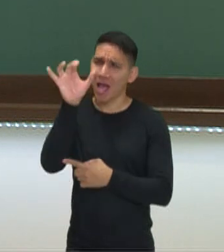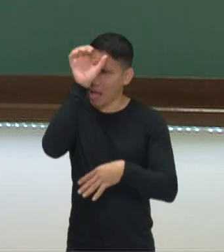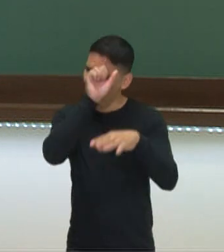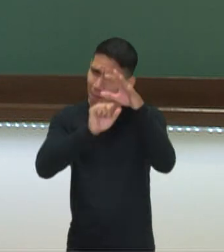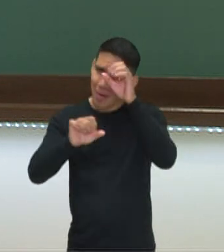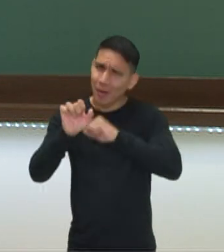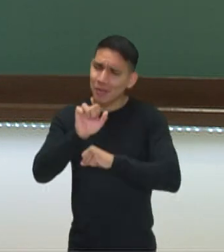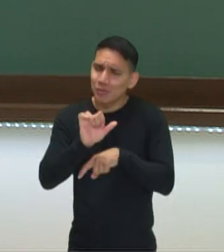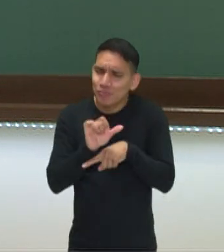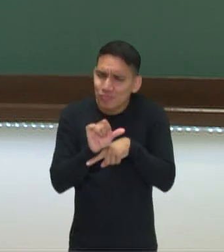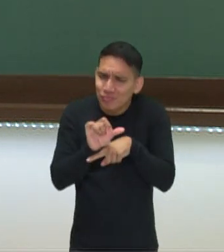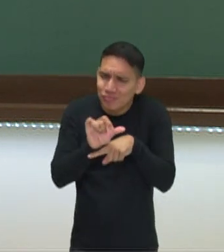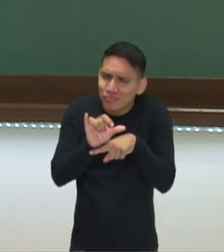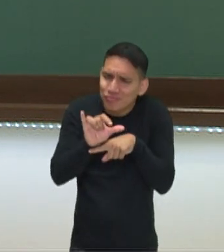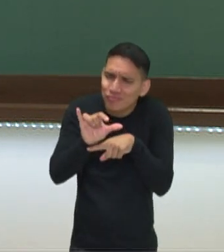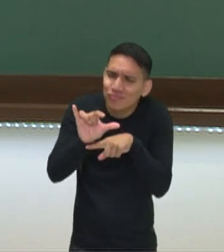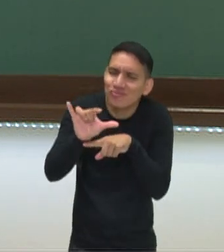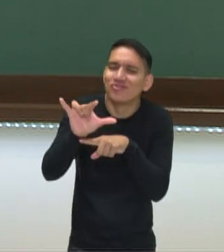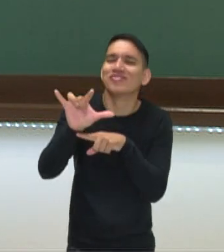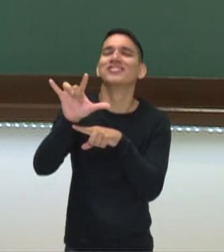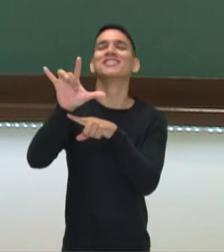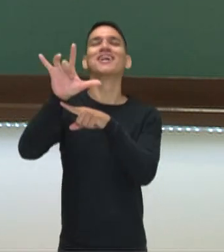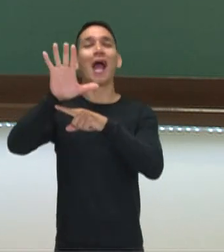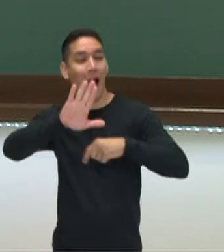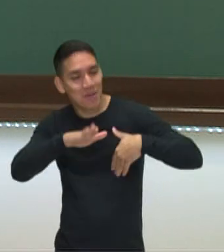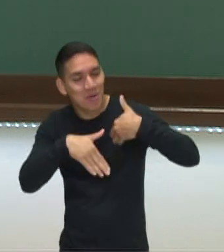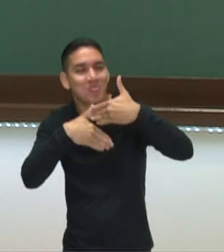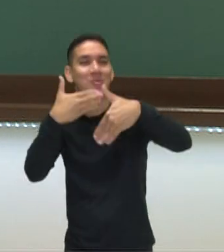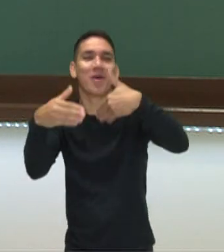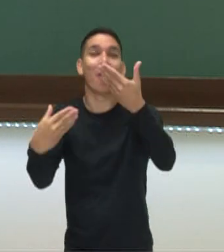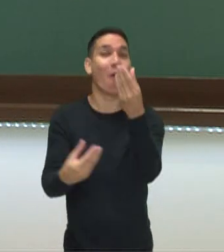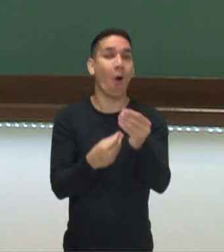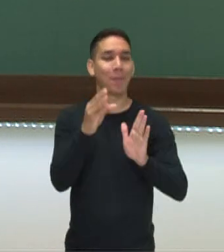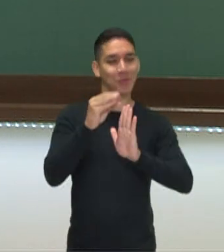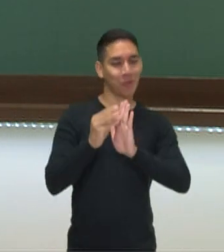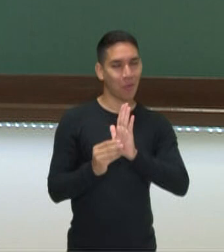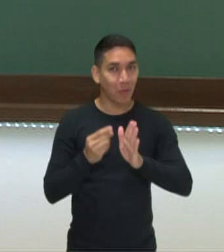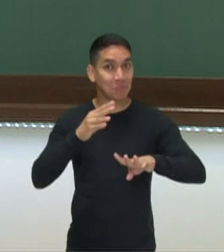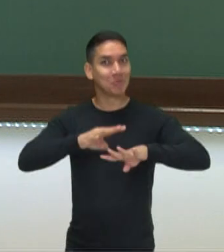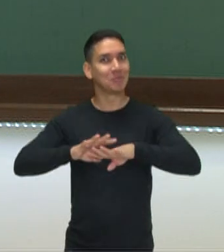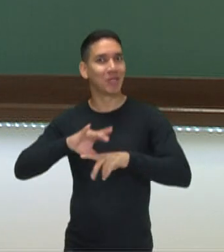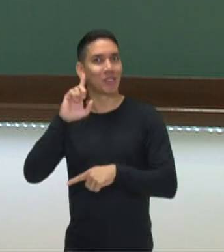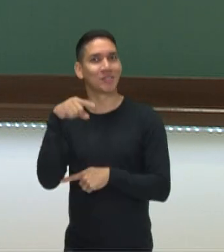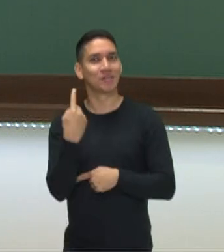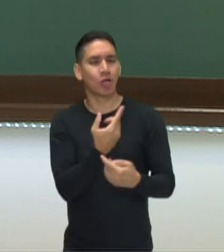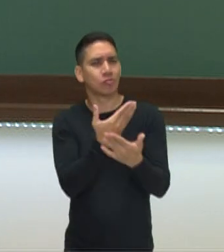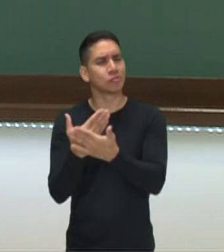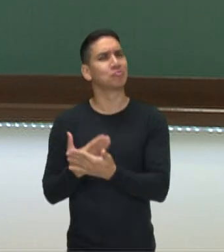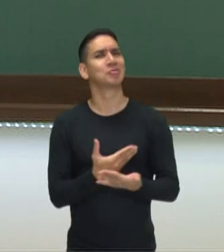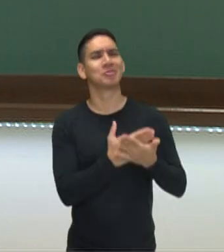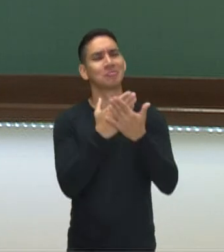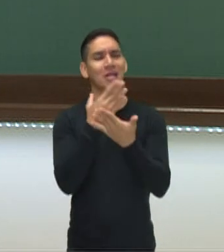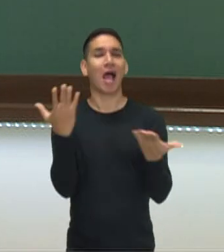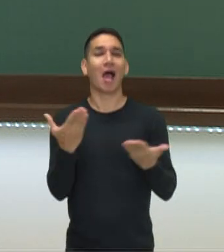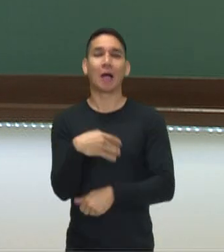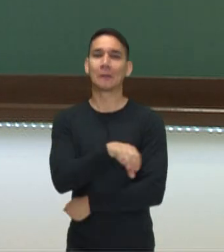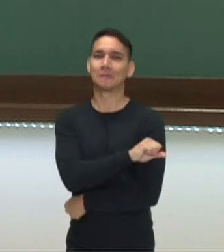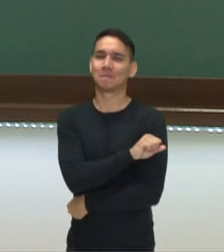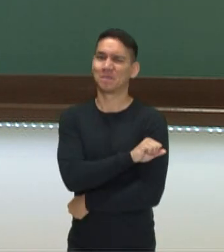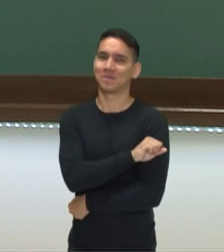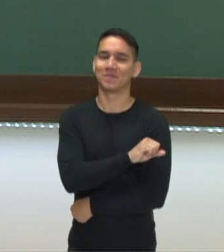cada vez mais que conhece os processos, os conteúdos da matemática aqui que nós estamos vendo no 8º ano,